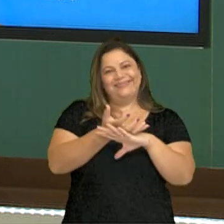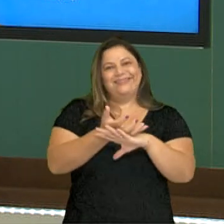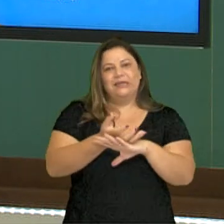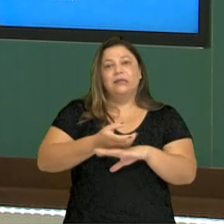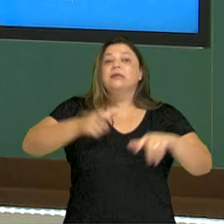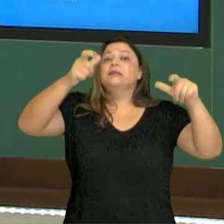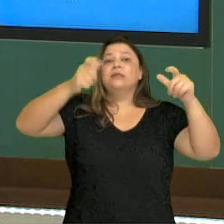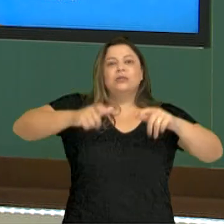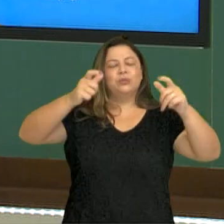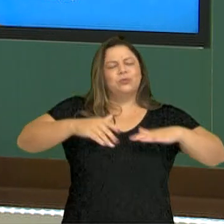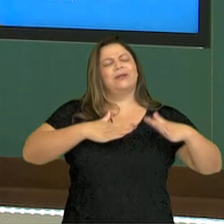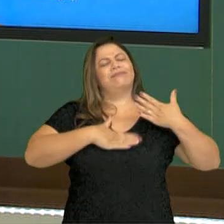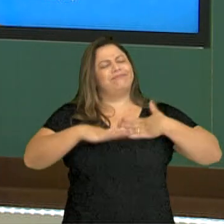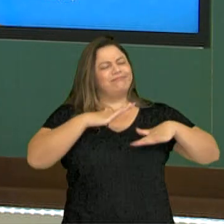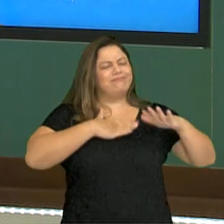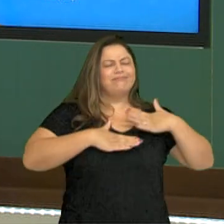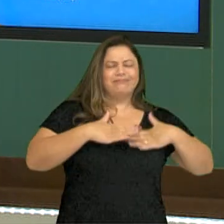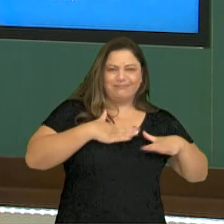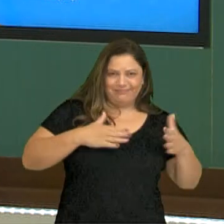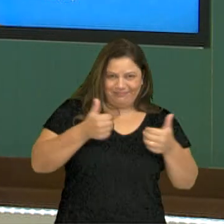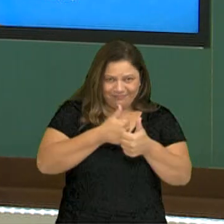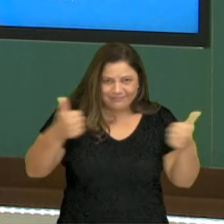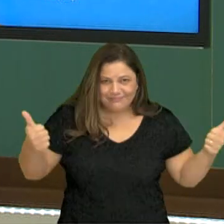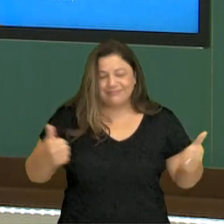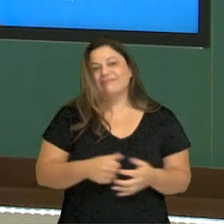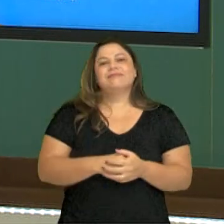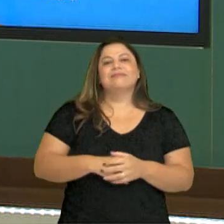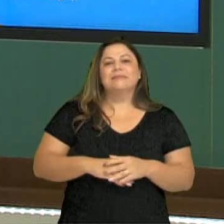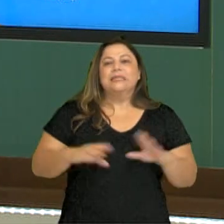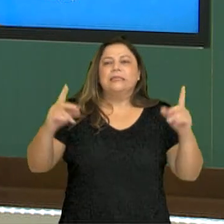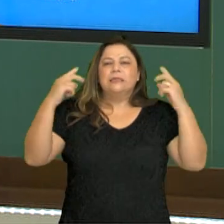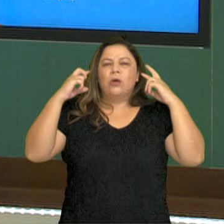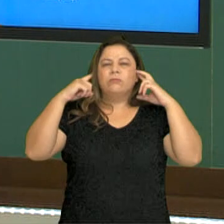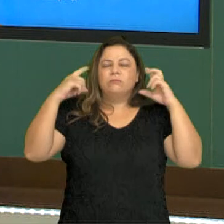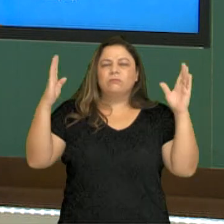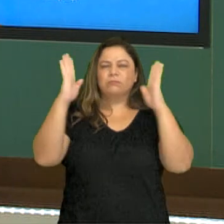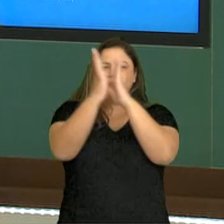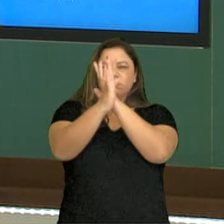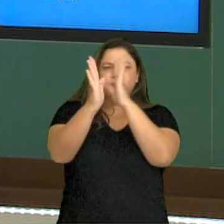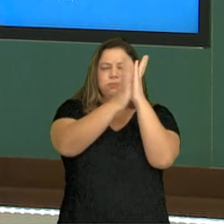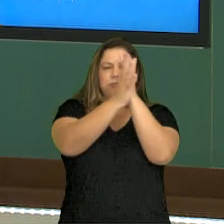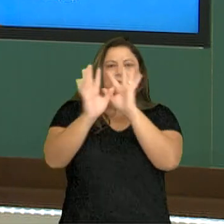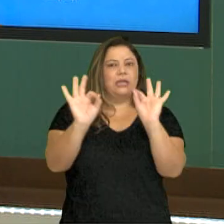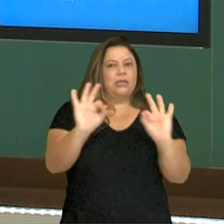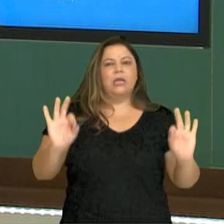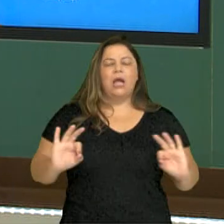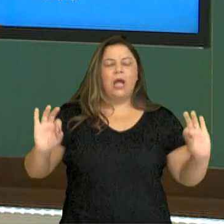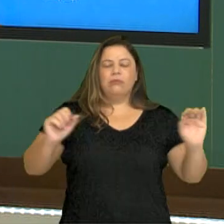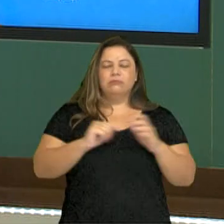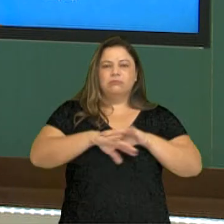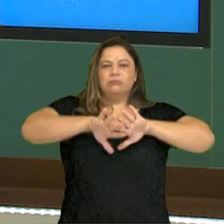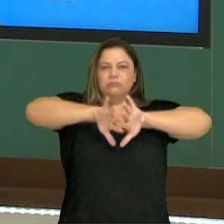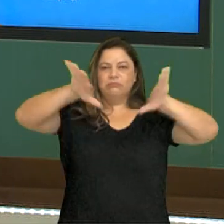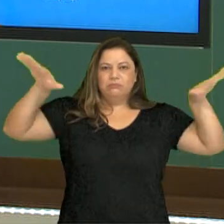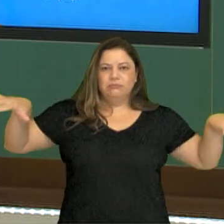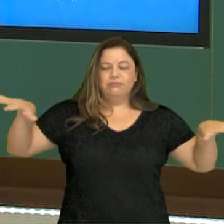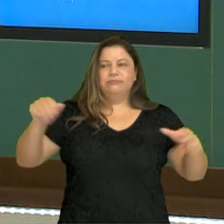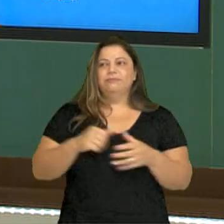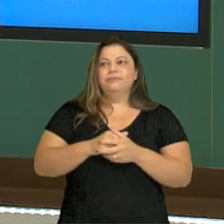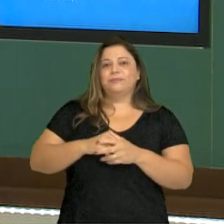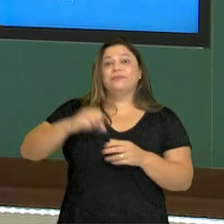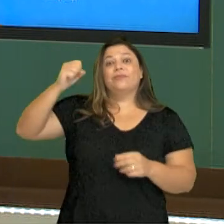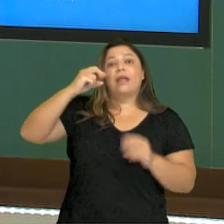local tranquilo, com silêncio, o máximo possível, né? Com uma luminosidade para você enxergar